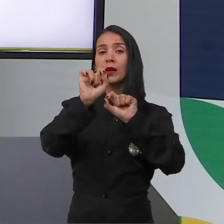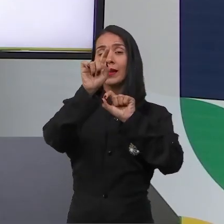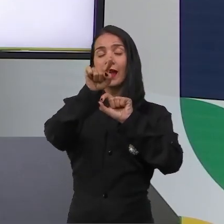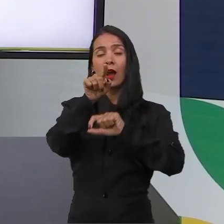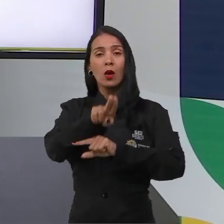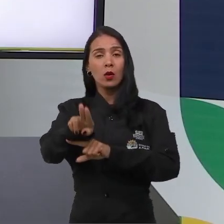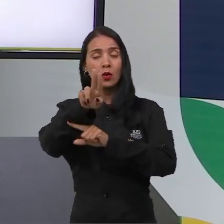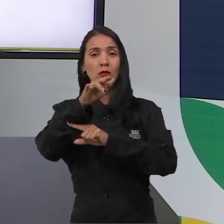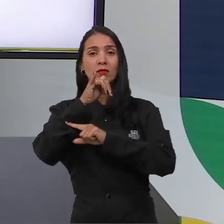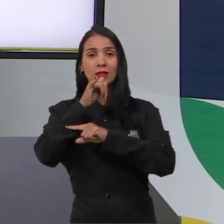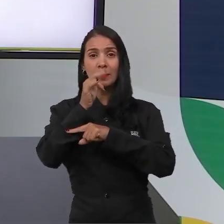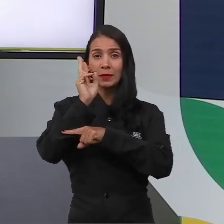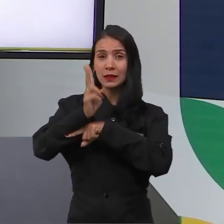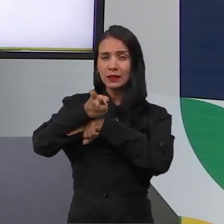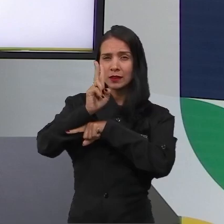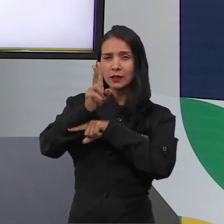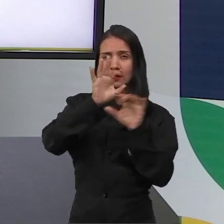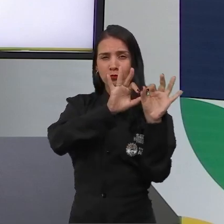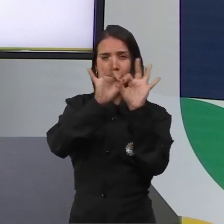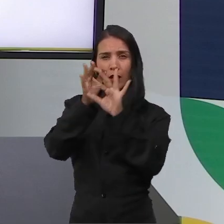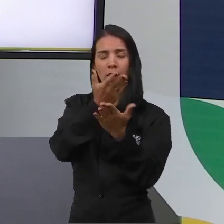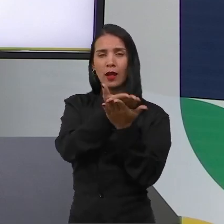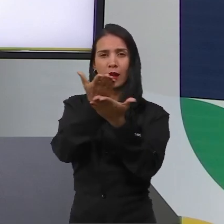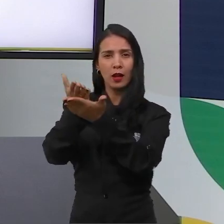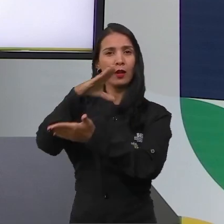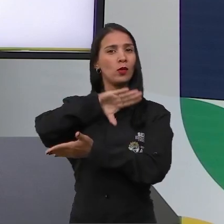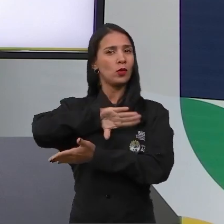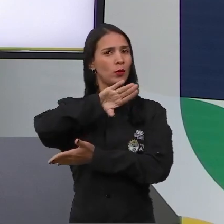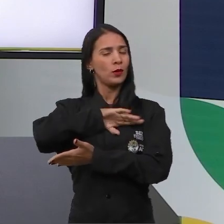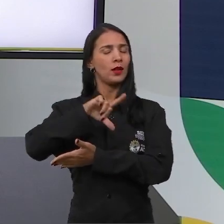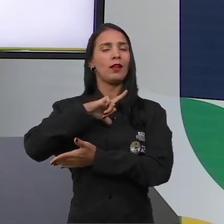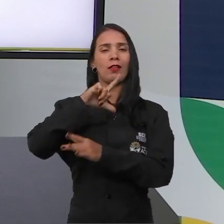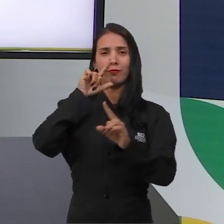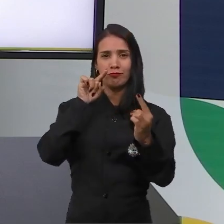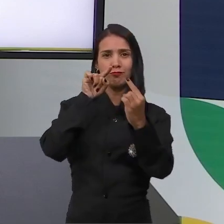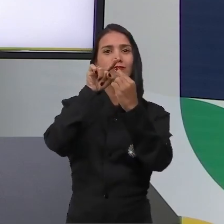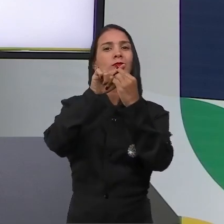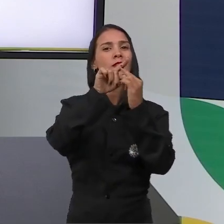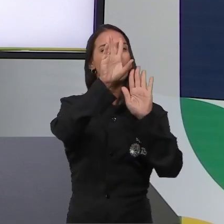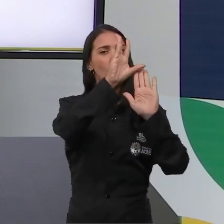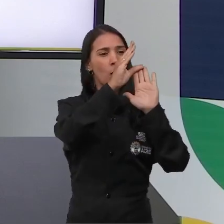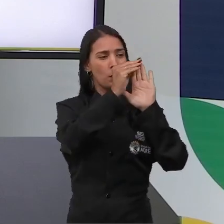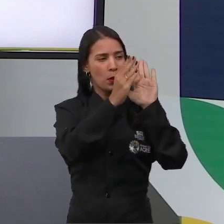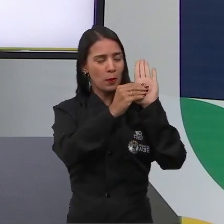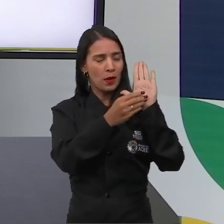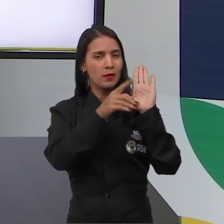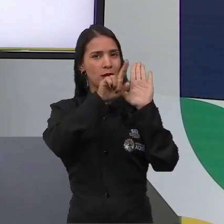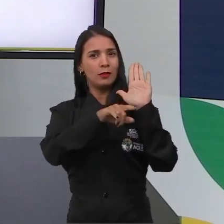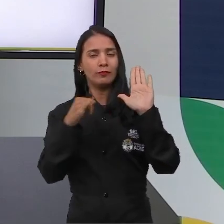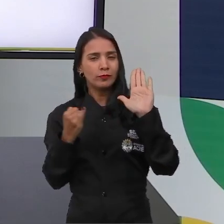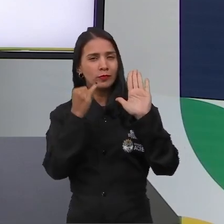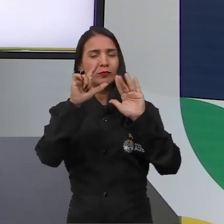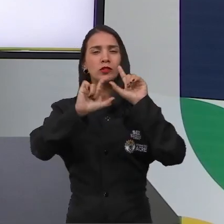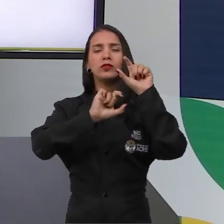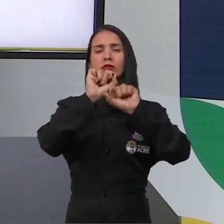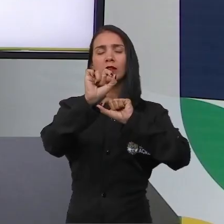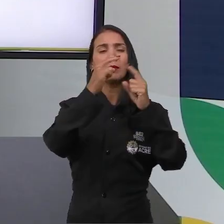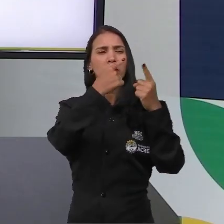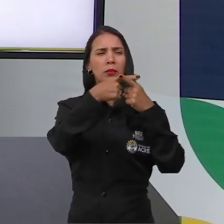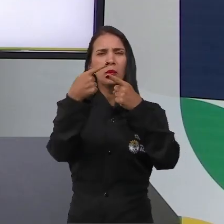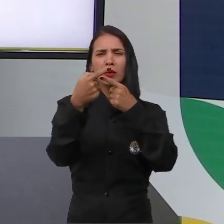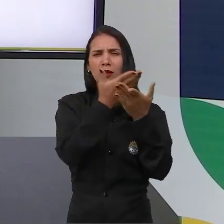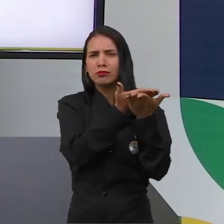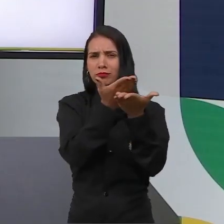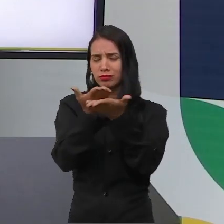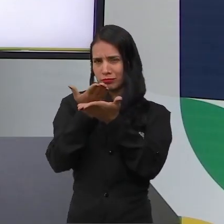vai assistir a uma aula de língua portuguesa e que tem determinado objeto de conhecimento, é importante que você saiba por que você está